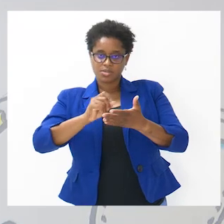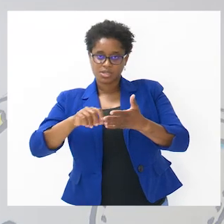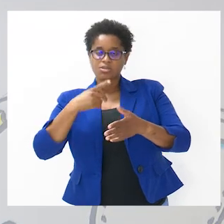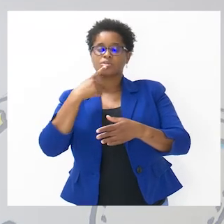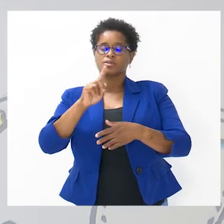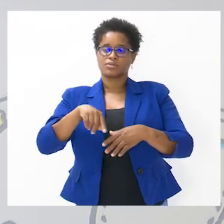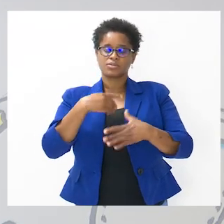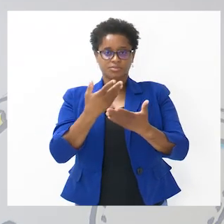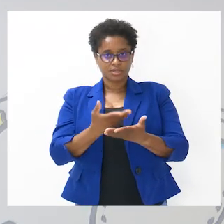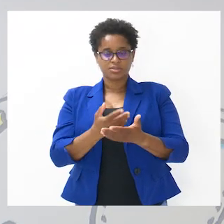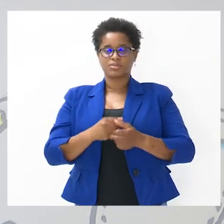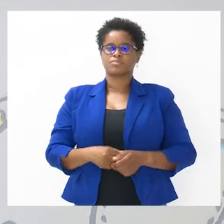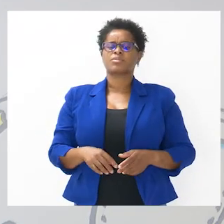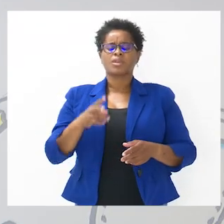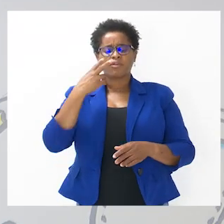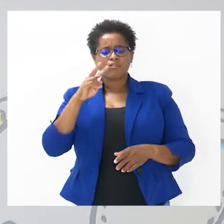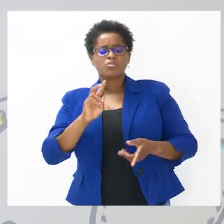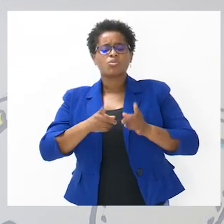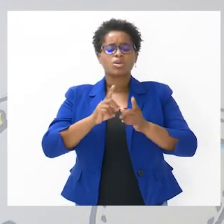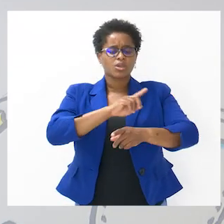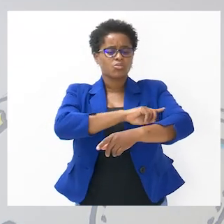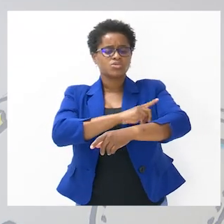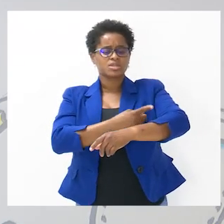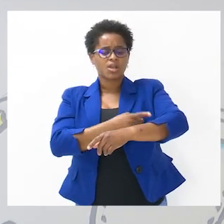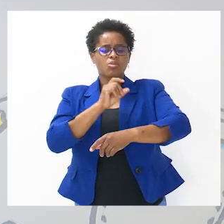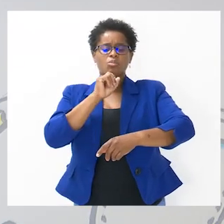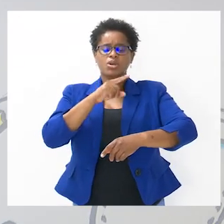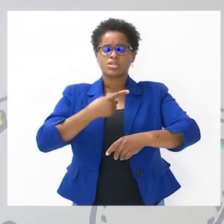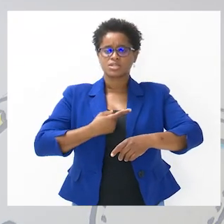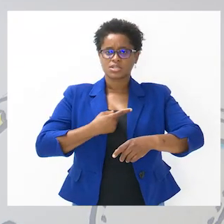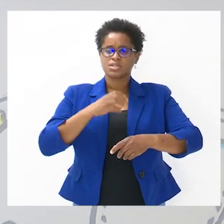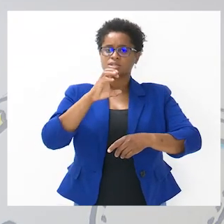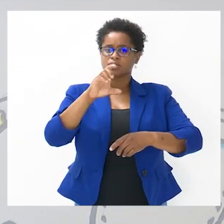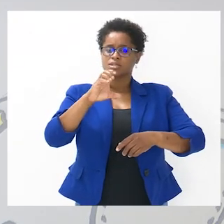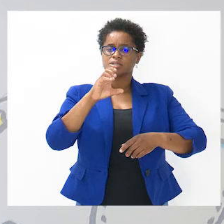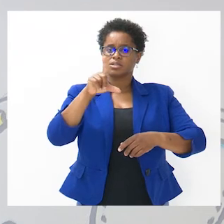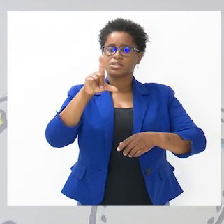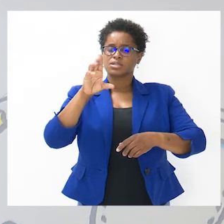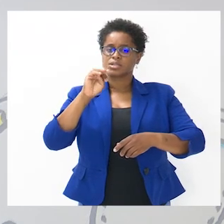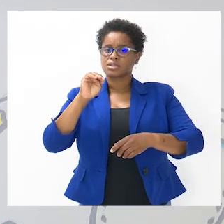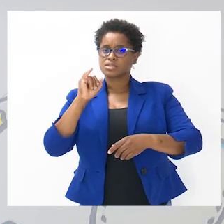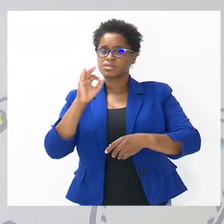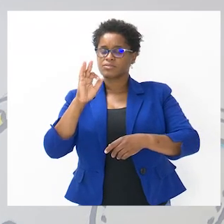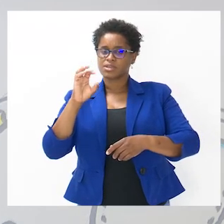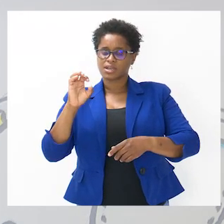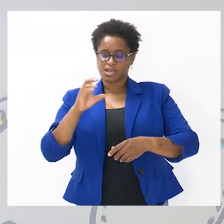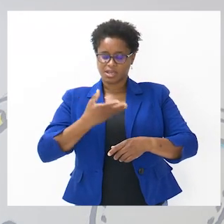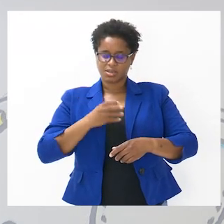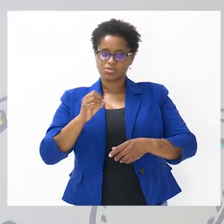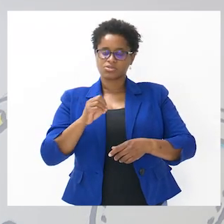representação. Vimos que os ângulos podem ser classificados quanto à amplitude como